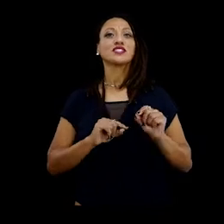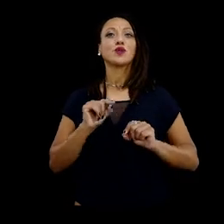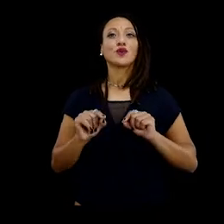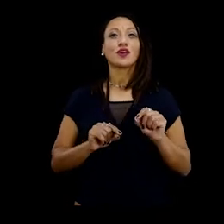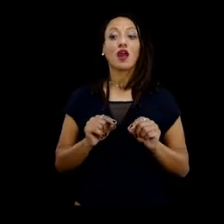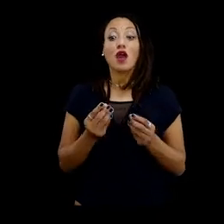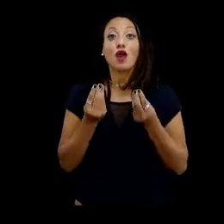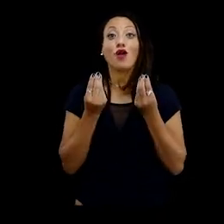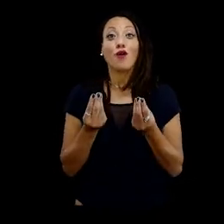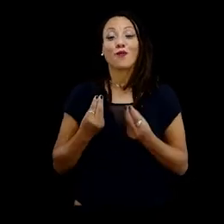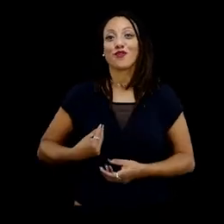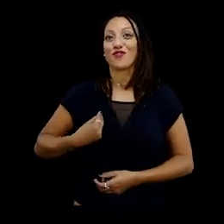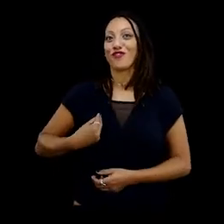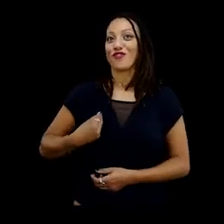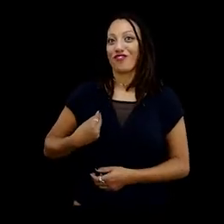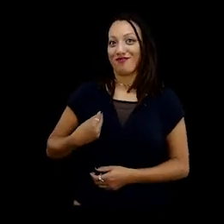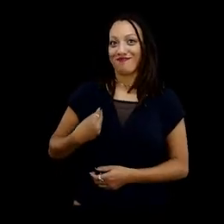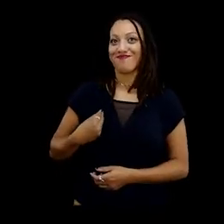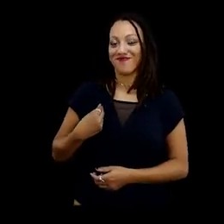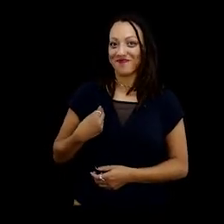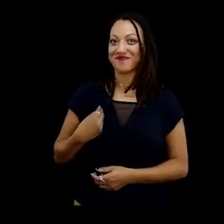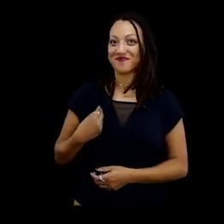viver